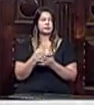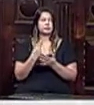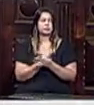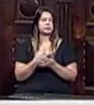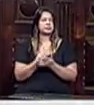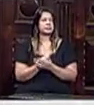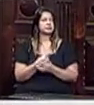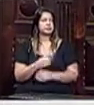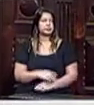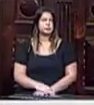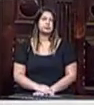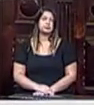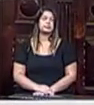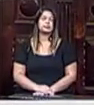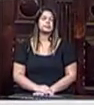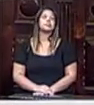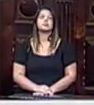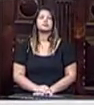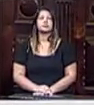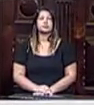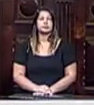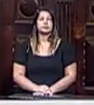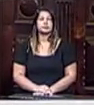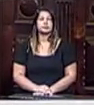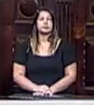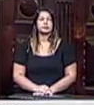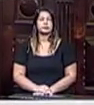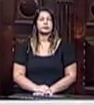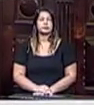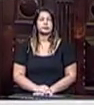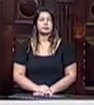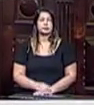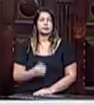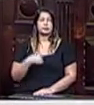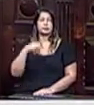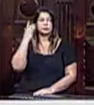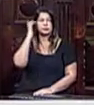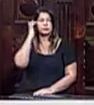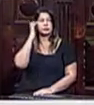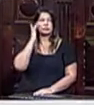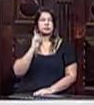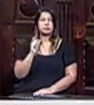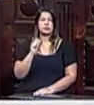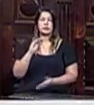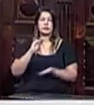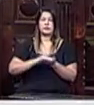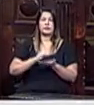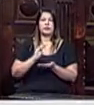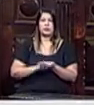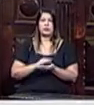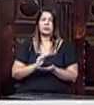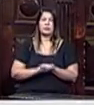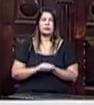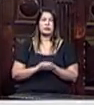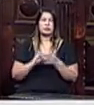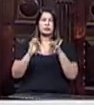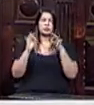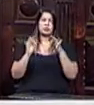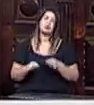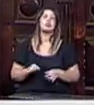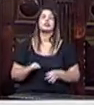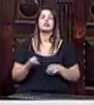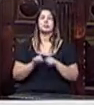verdadeiro da matéria enviada a esta casa, não é? Então, eu acho que o que falta mesmo, ou o que